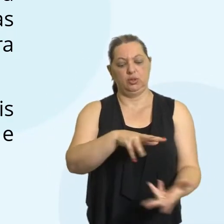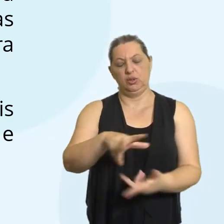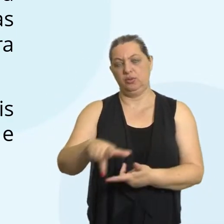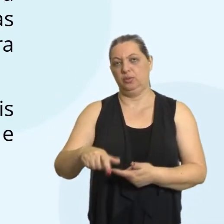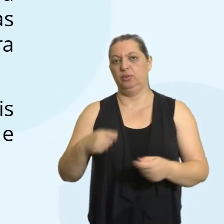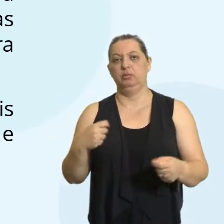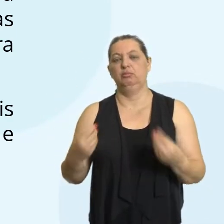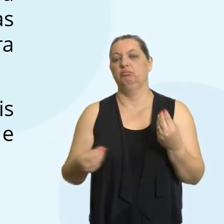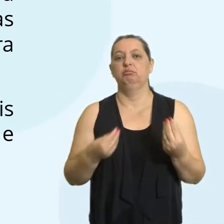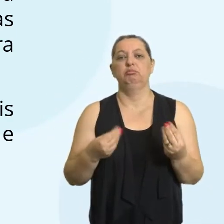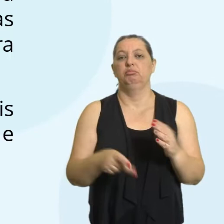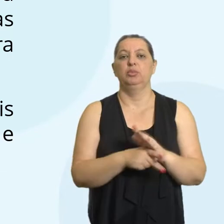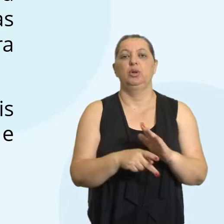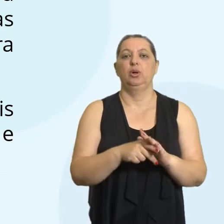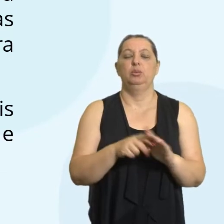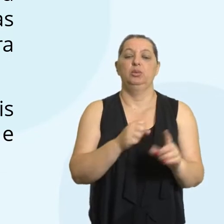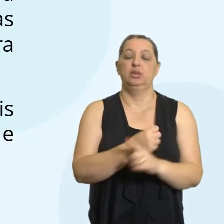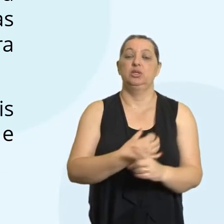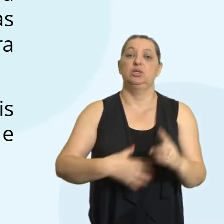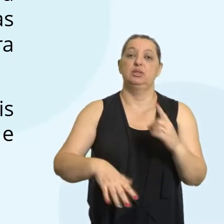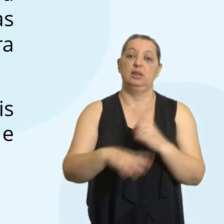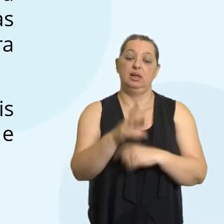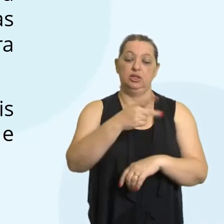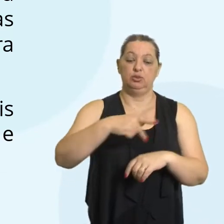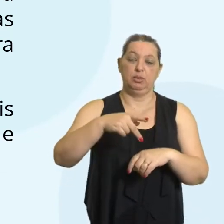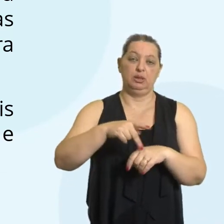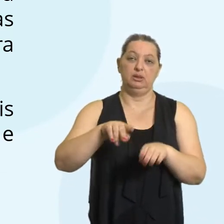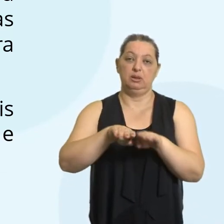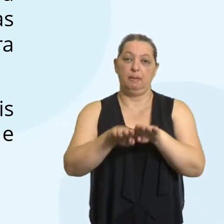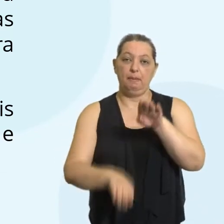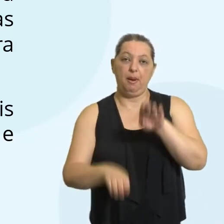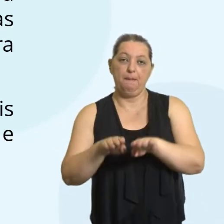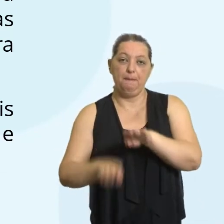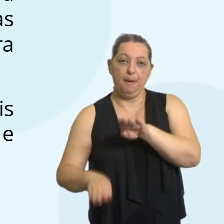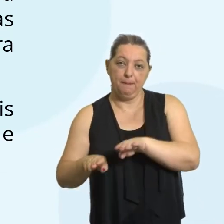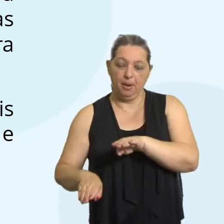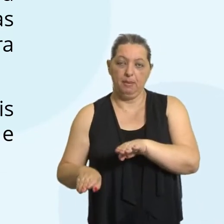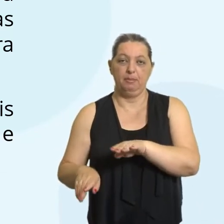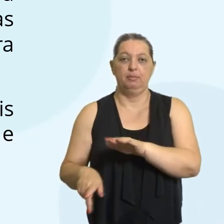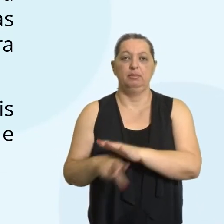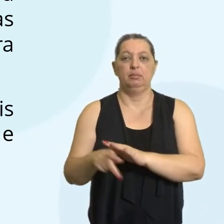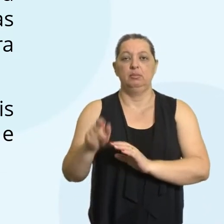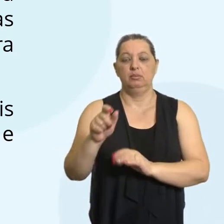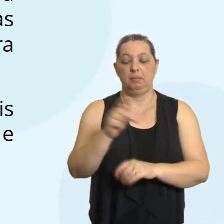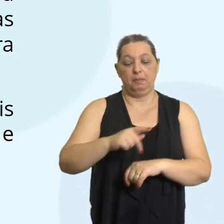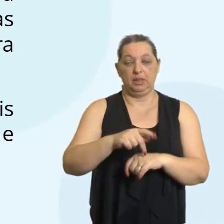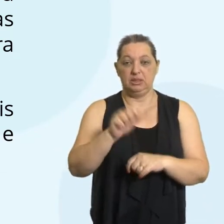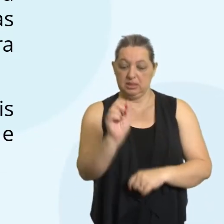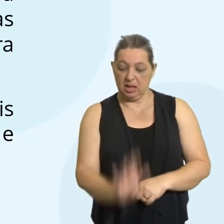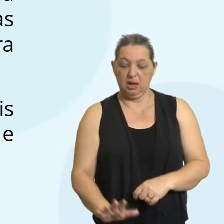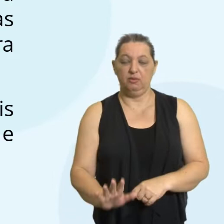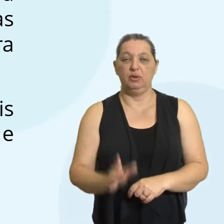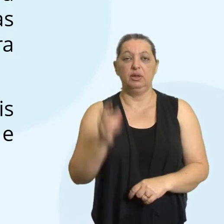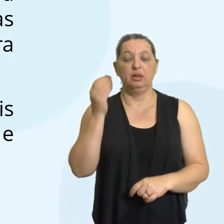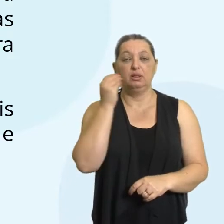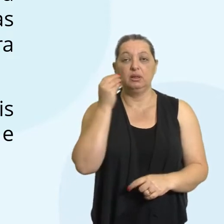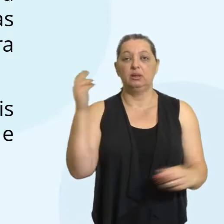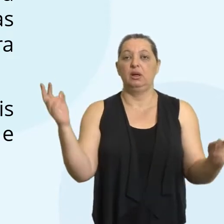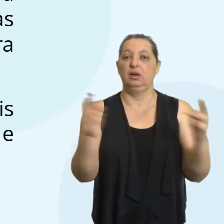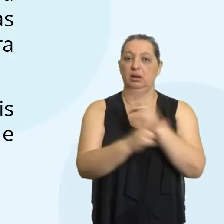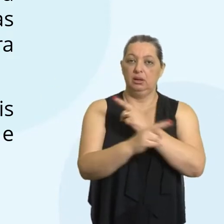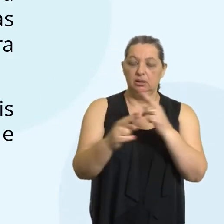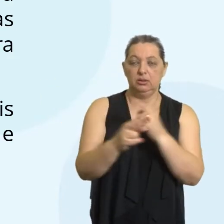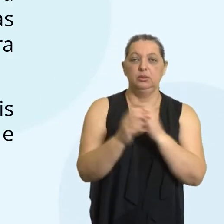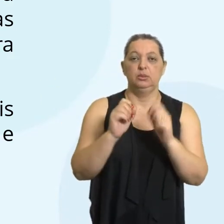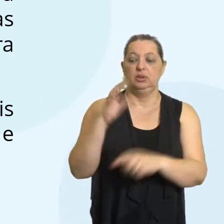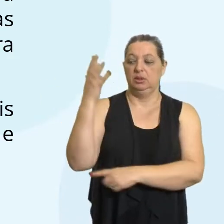dessa de desigualdades sociais e econômicas de países e grupo de países da América da África e tentar relacionar as pressões sobre